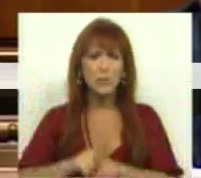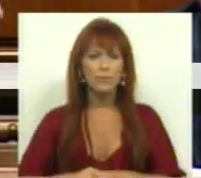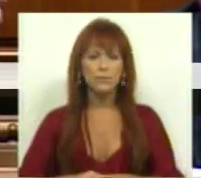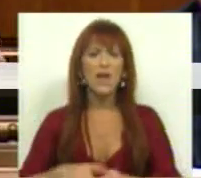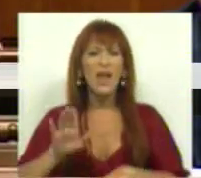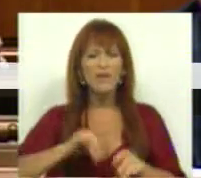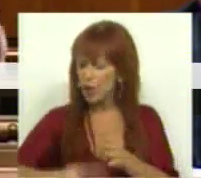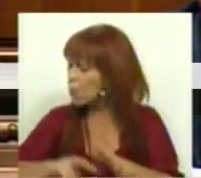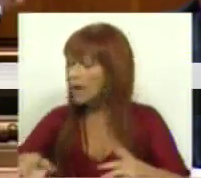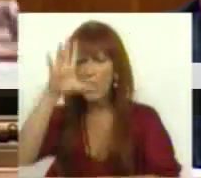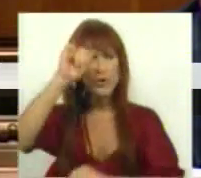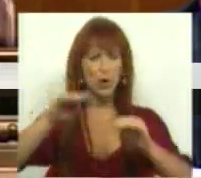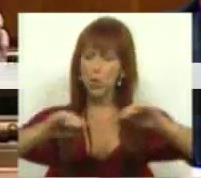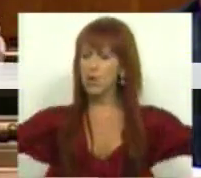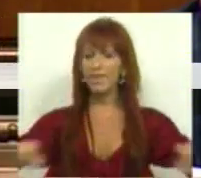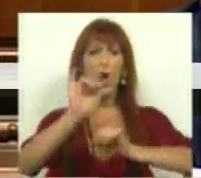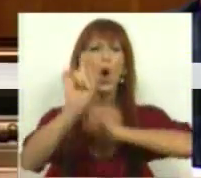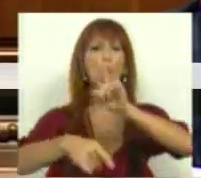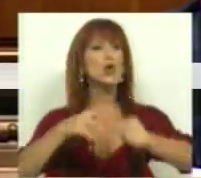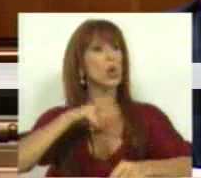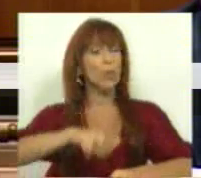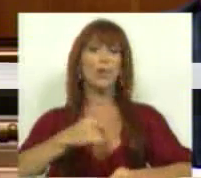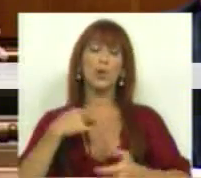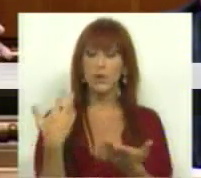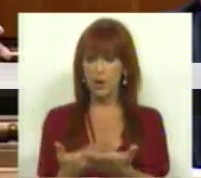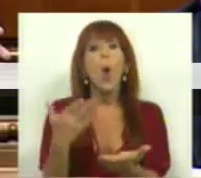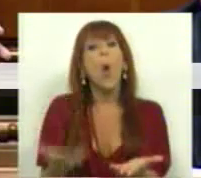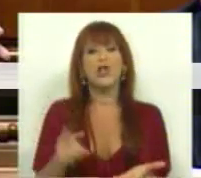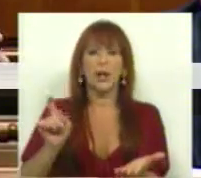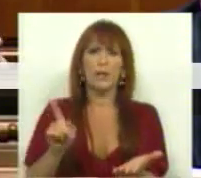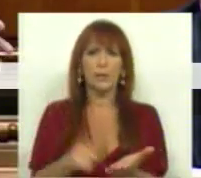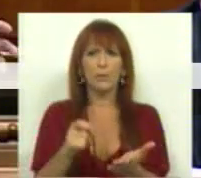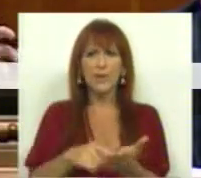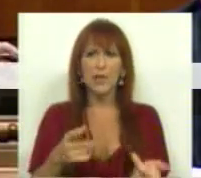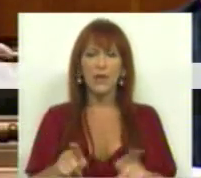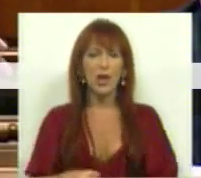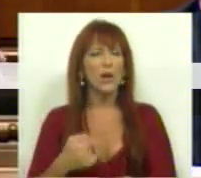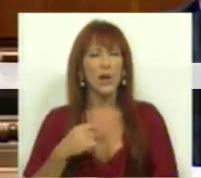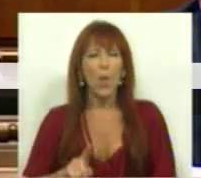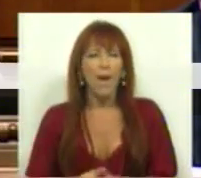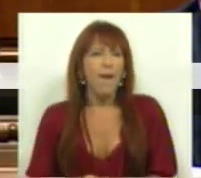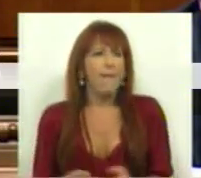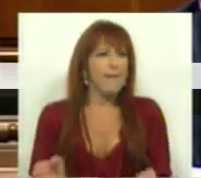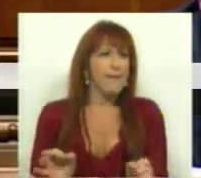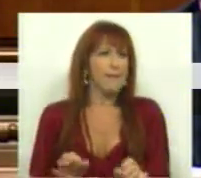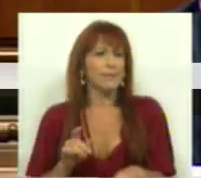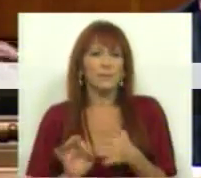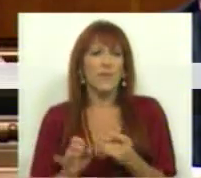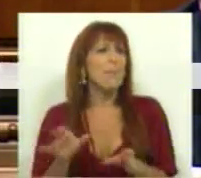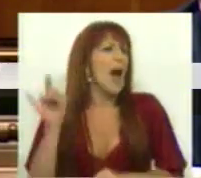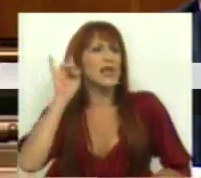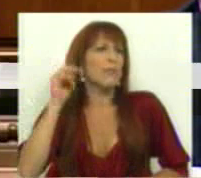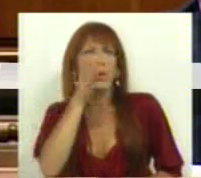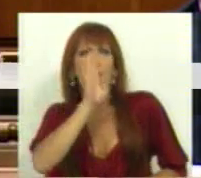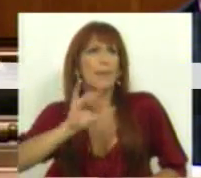produzir uma reforma do Estado ao nível daquilo que o país hoje precisa. Isso não será, evidentemente, o fator mais